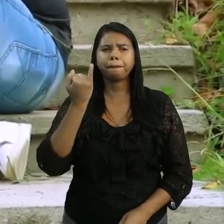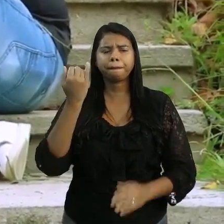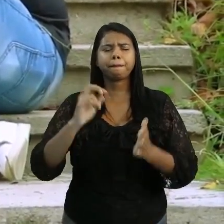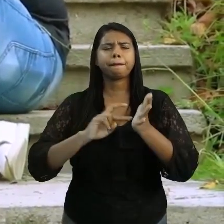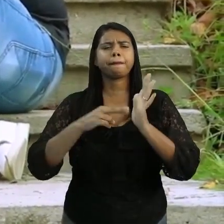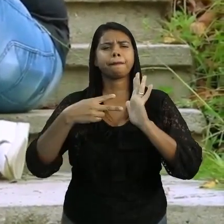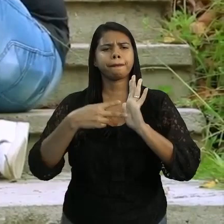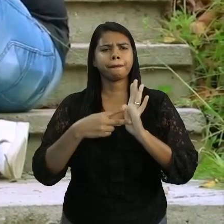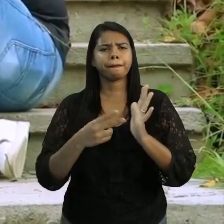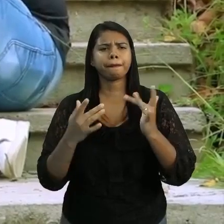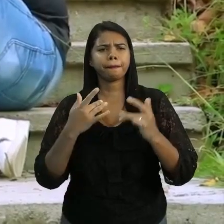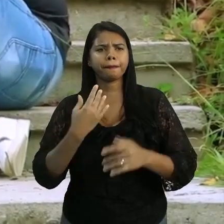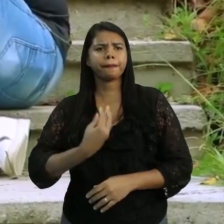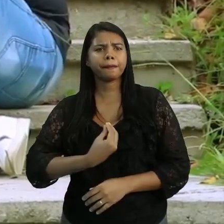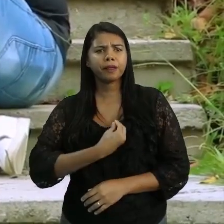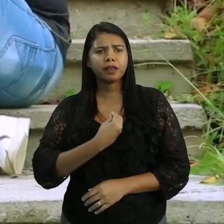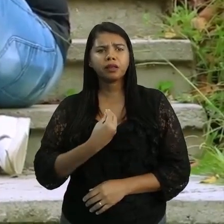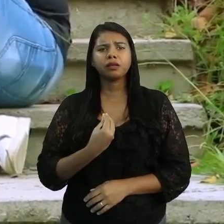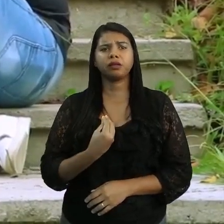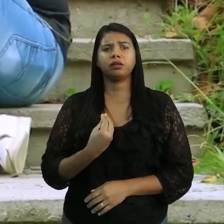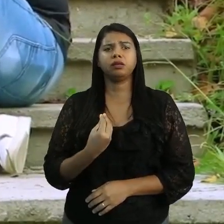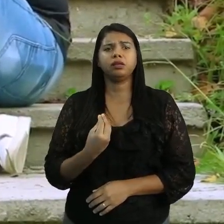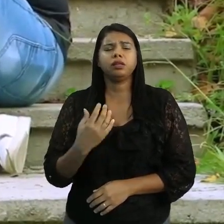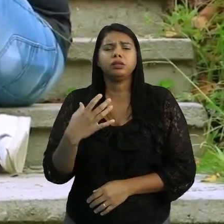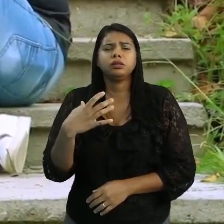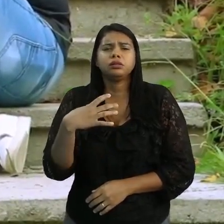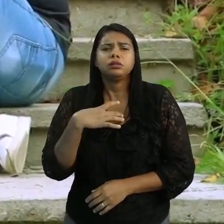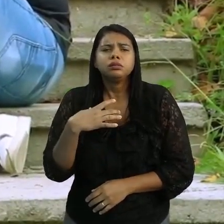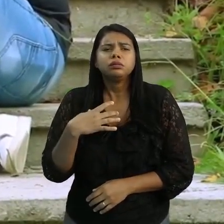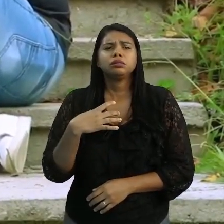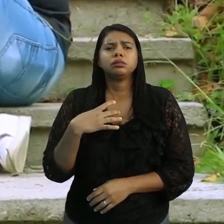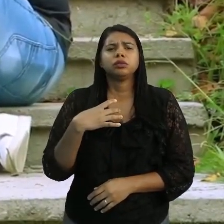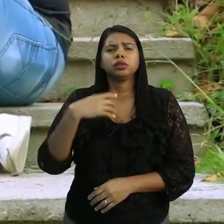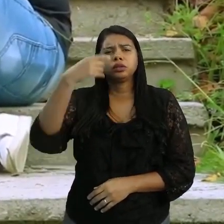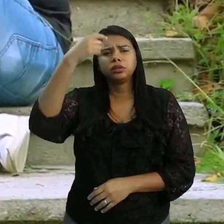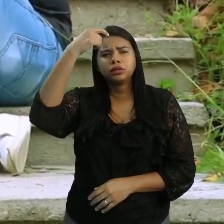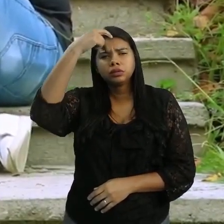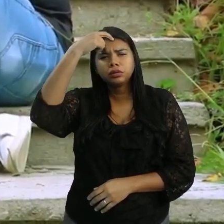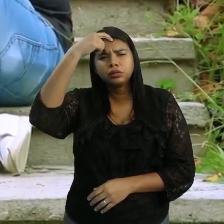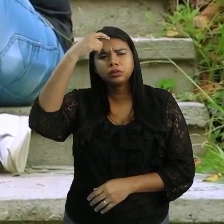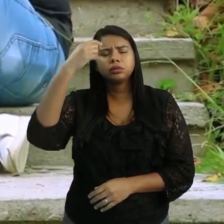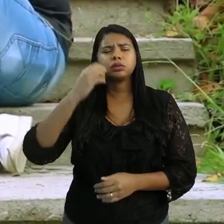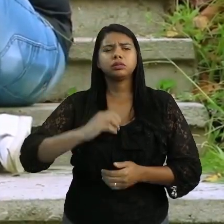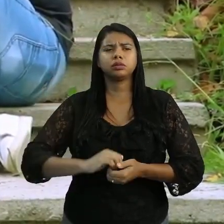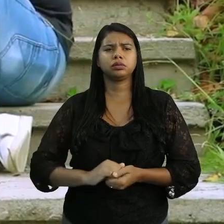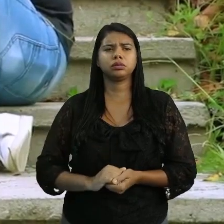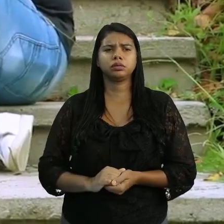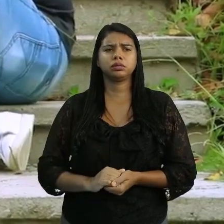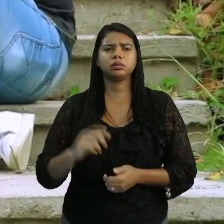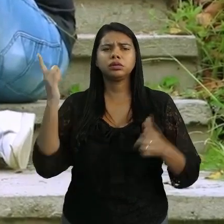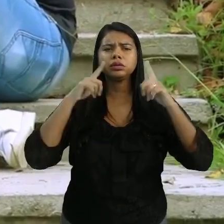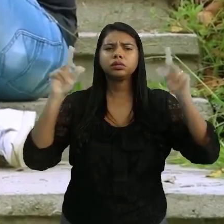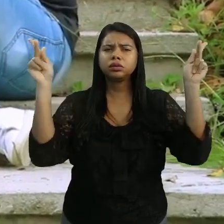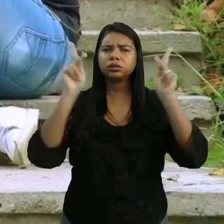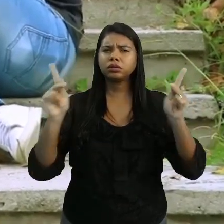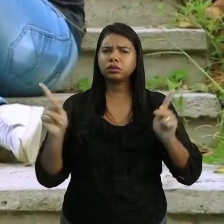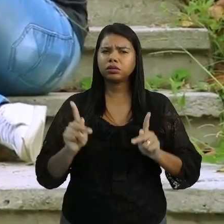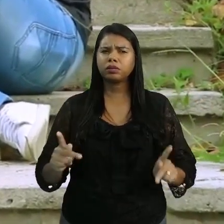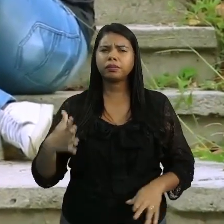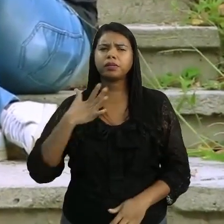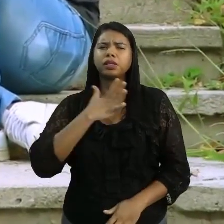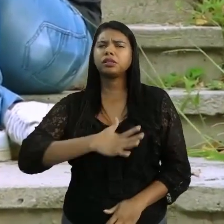de experiência. Para conhecer a pessoa. E a pessoa conhecer também, né? Porque é uma decisão importante, né? A